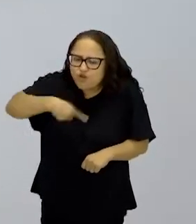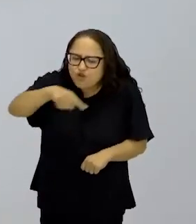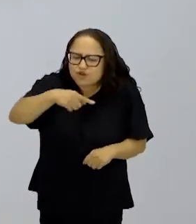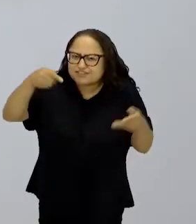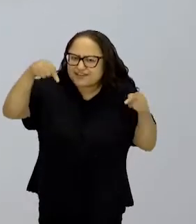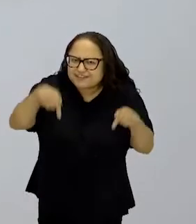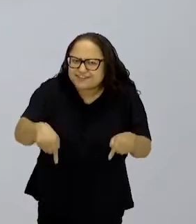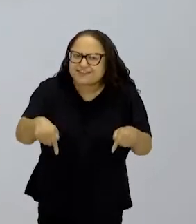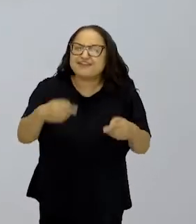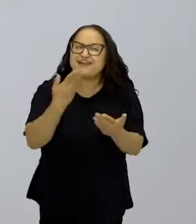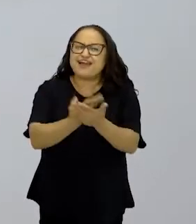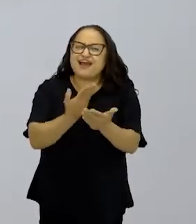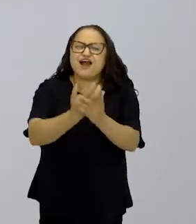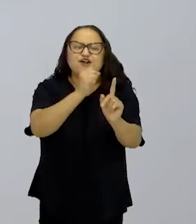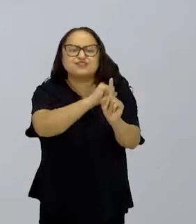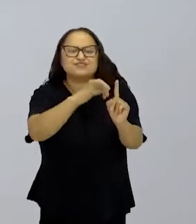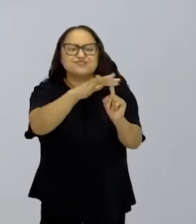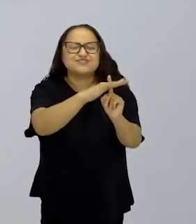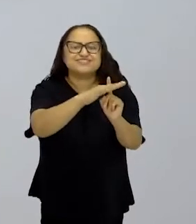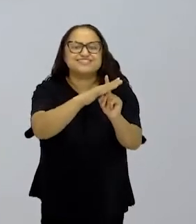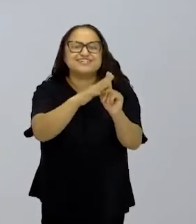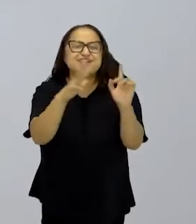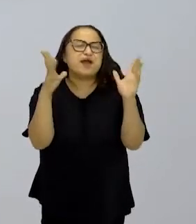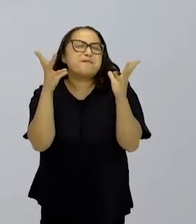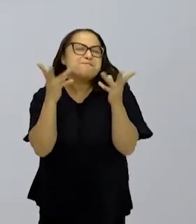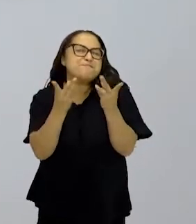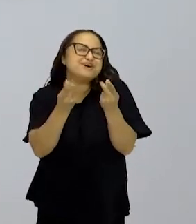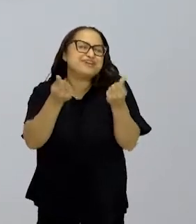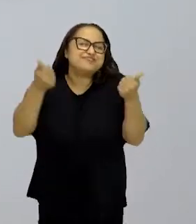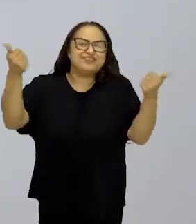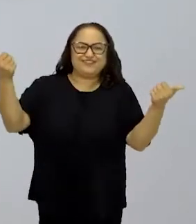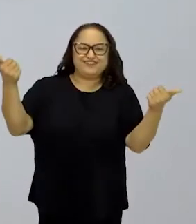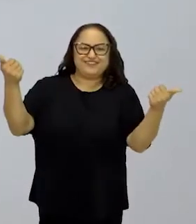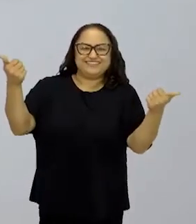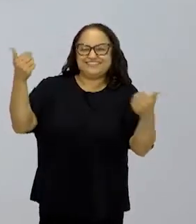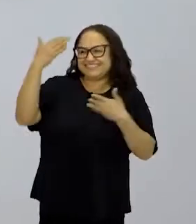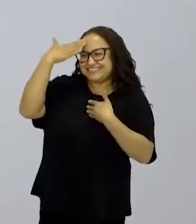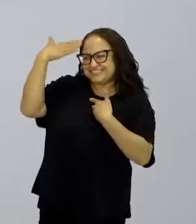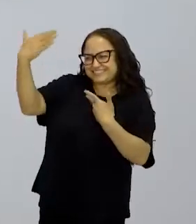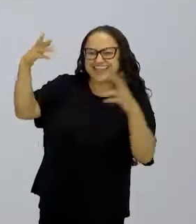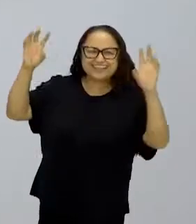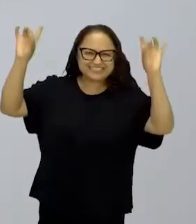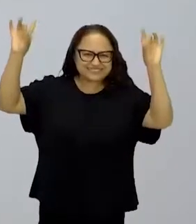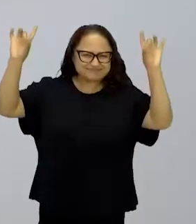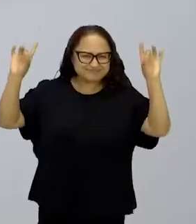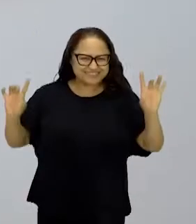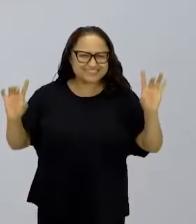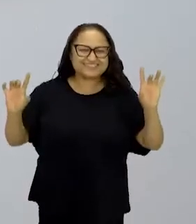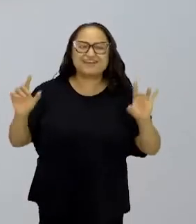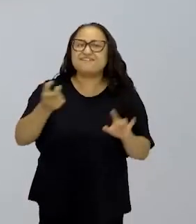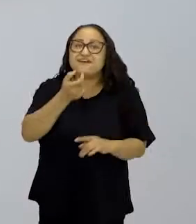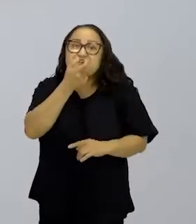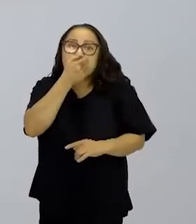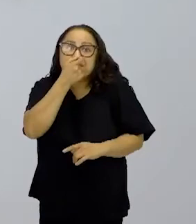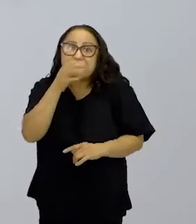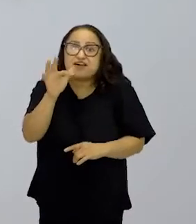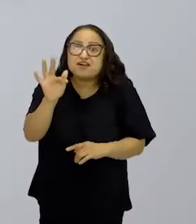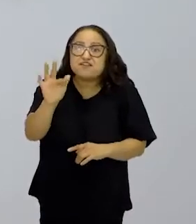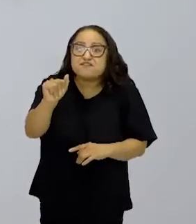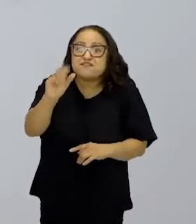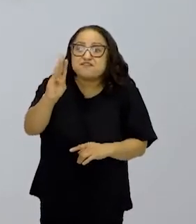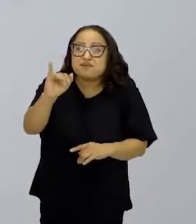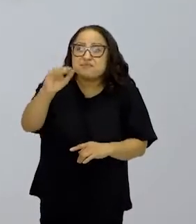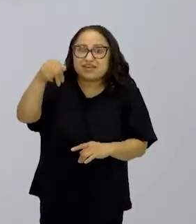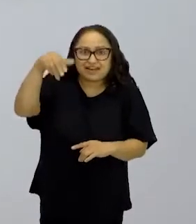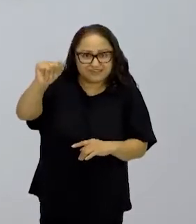para mais uma aula de sociologia com a queridíssima, com a diva, com a musa da sociologia, Fabiana. E hoje nós estamos